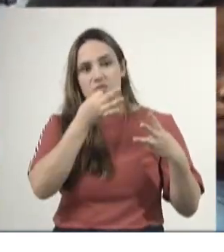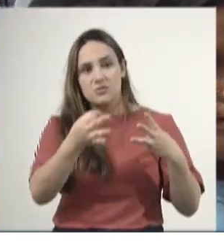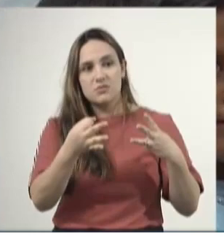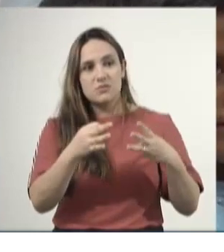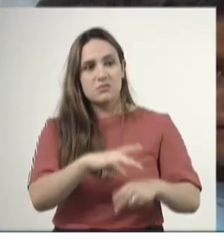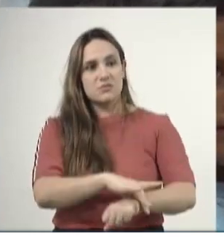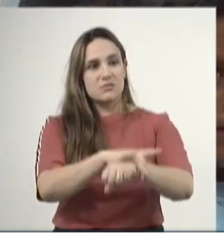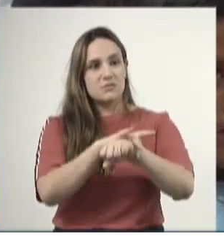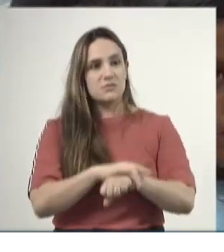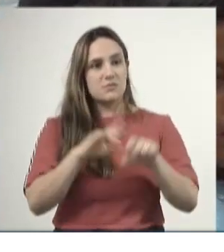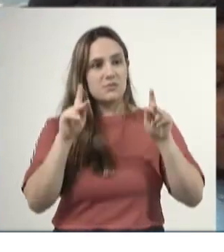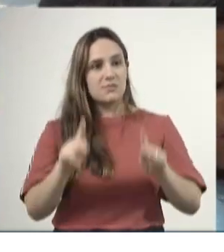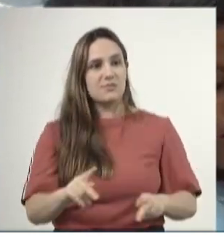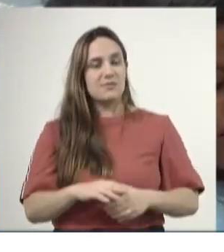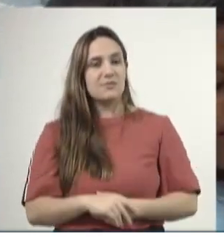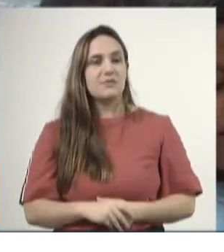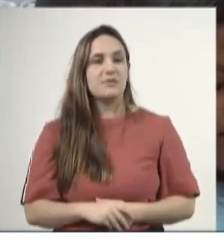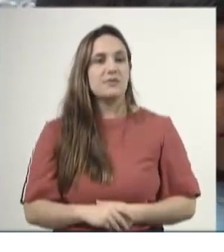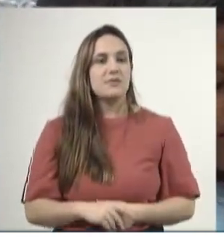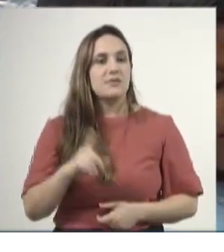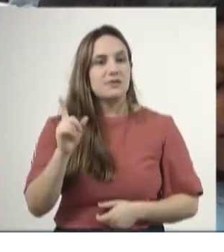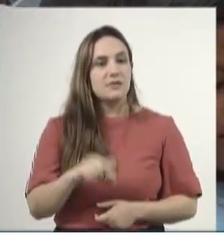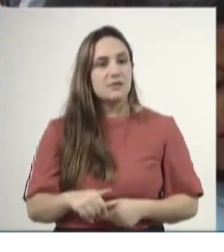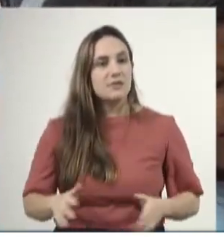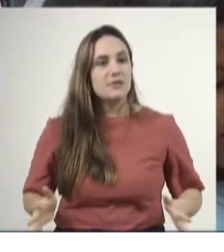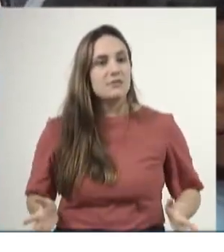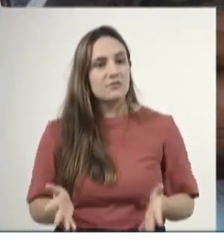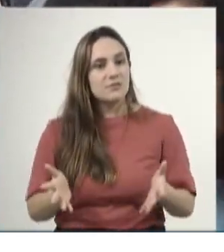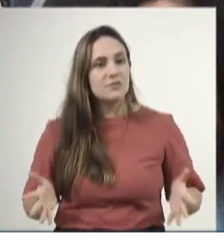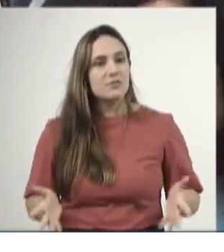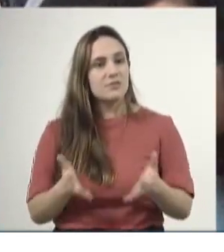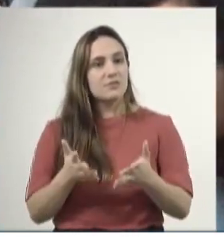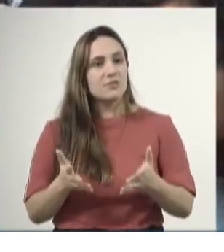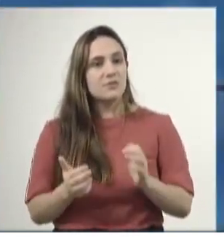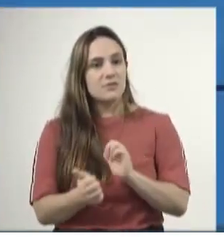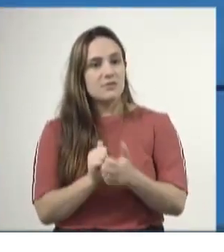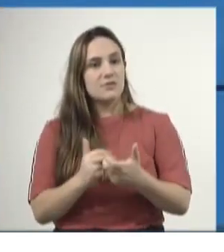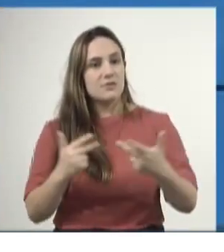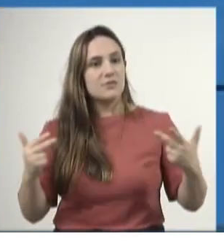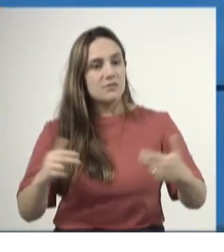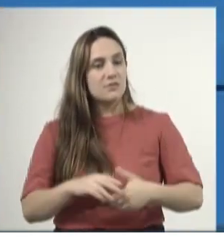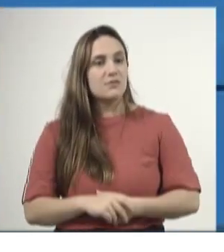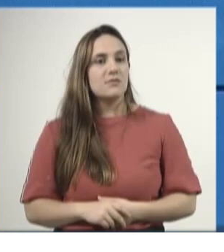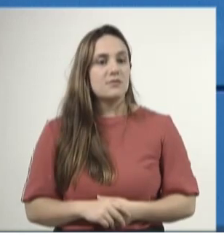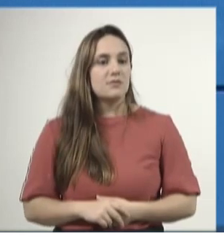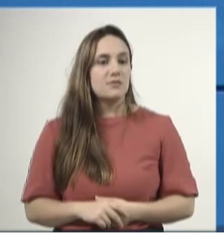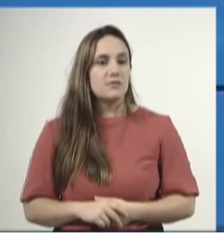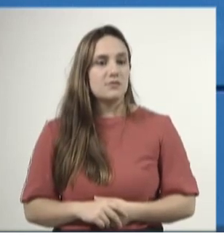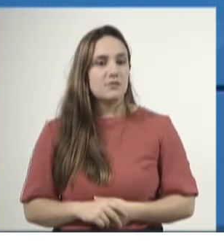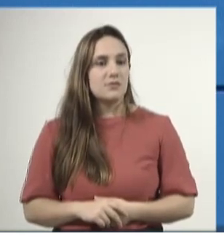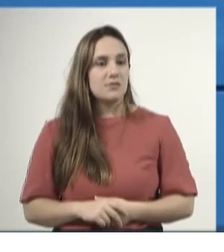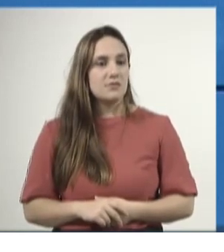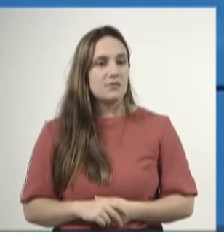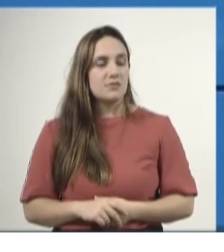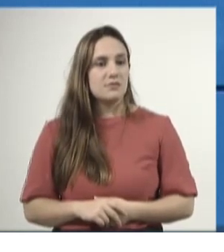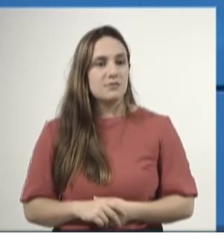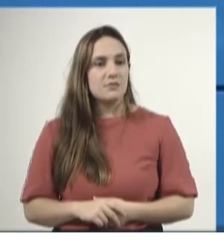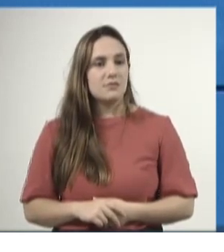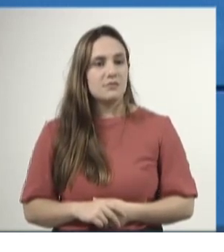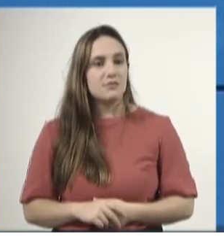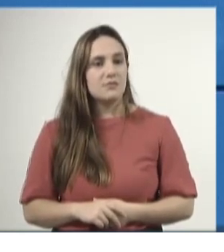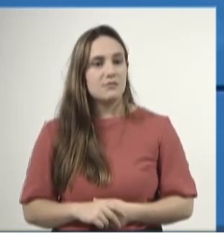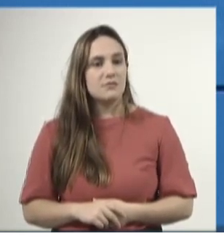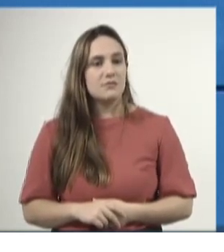da Defensoria é fomentar o esporte. Uma quarta é fomentar a criação de grupos,